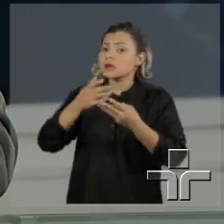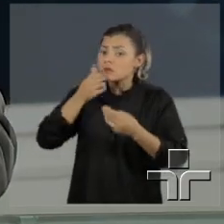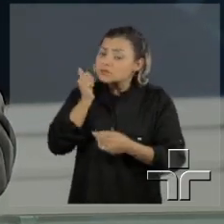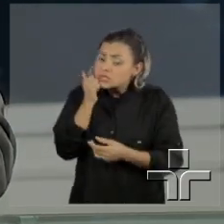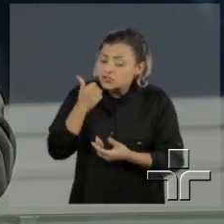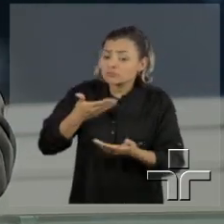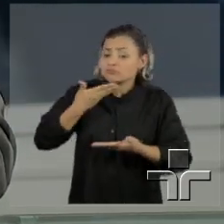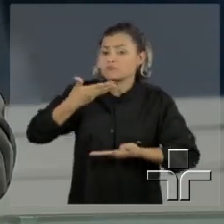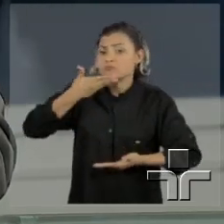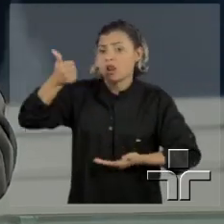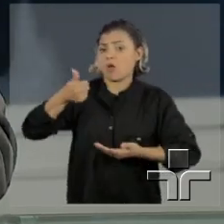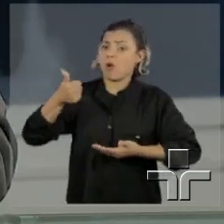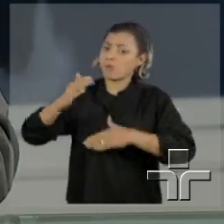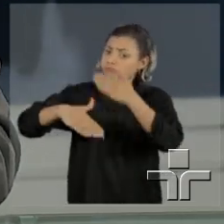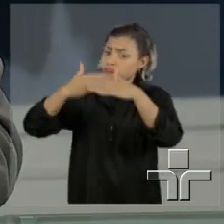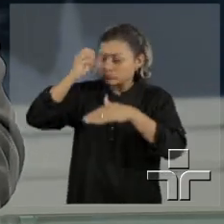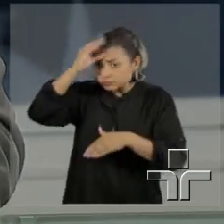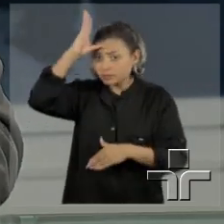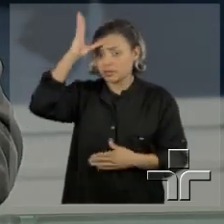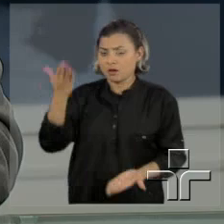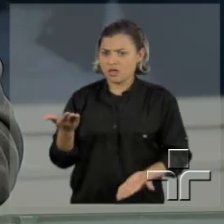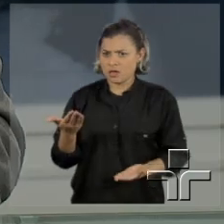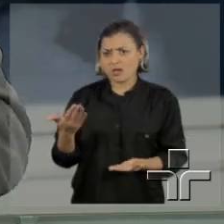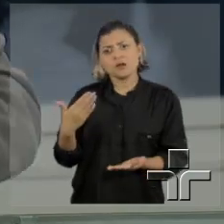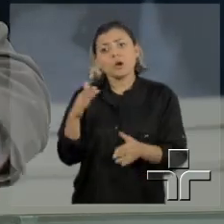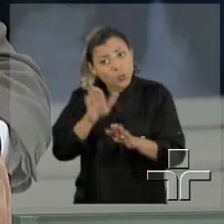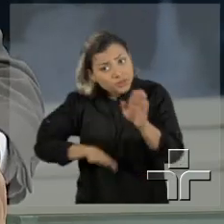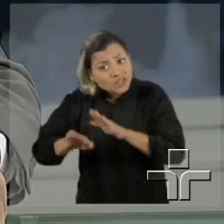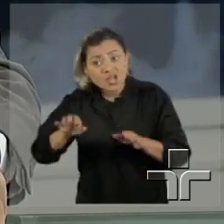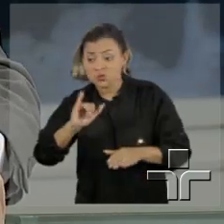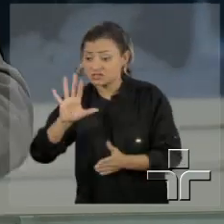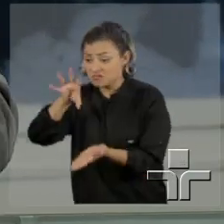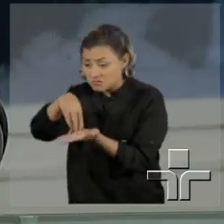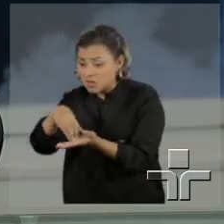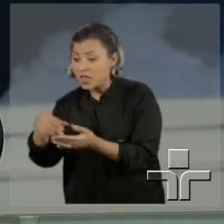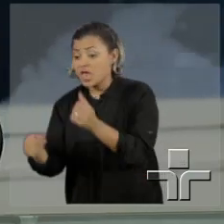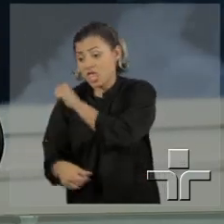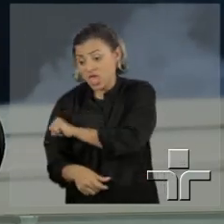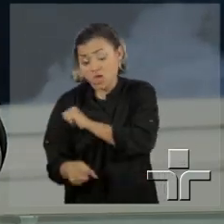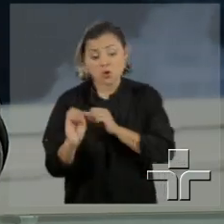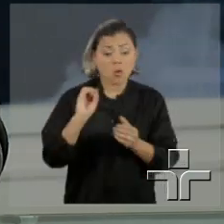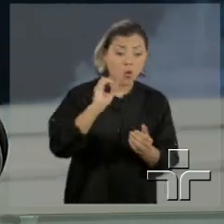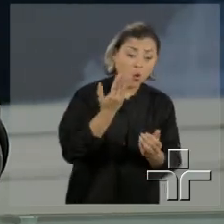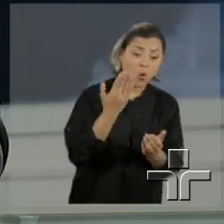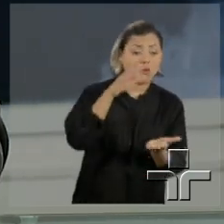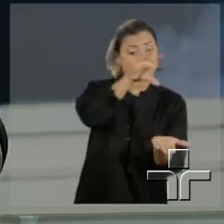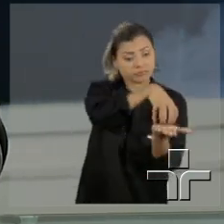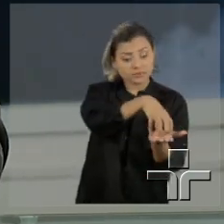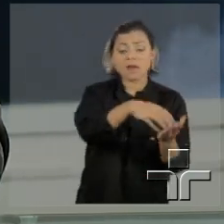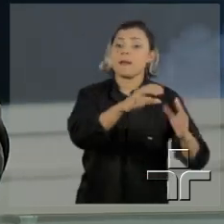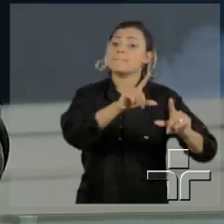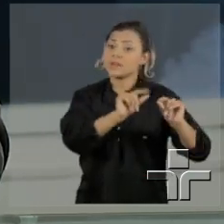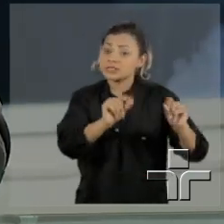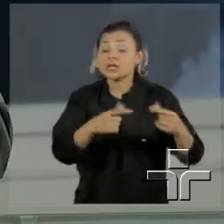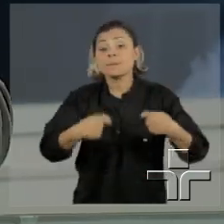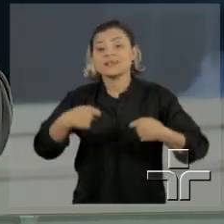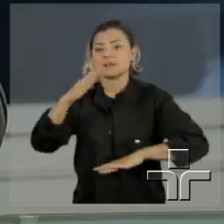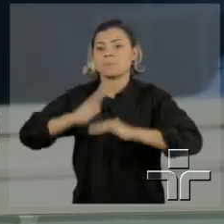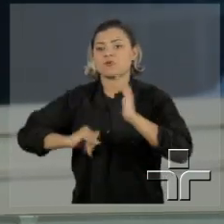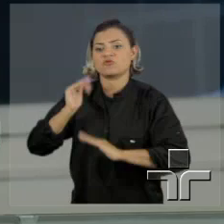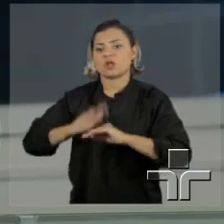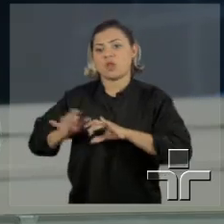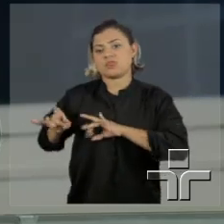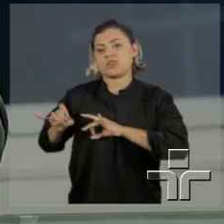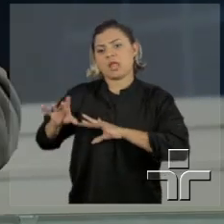temos que tomar muito cuidado. Independente se vai estar no Rio de Janeiro ou em Brasília, nós temos que ter pessoas tecnicamente capacitadas,